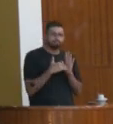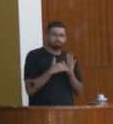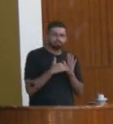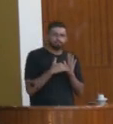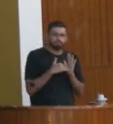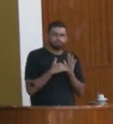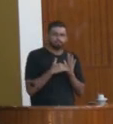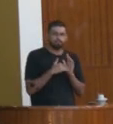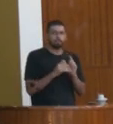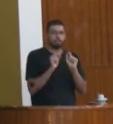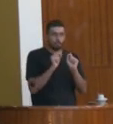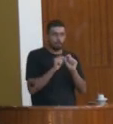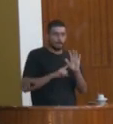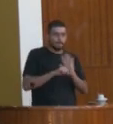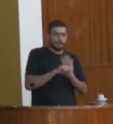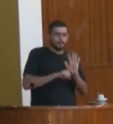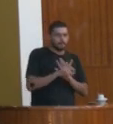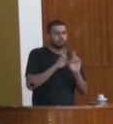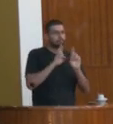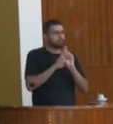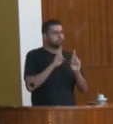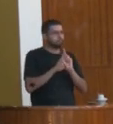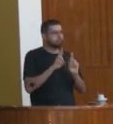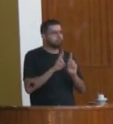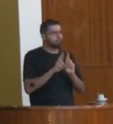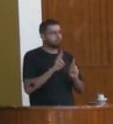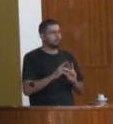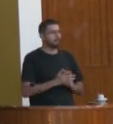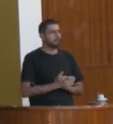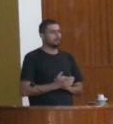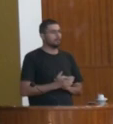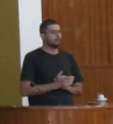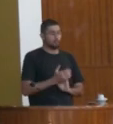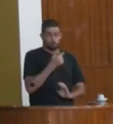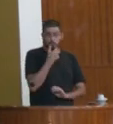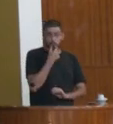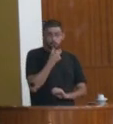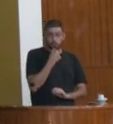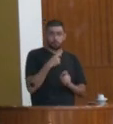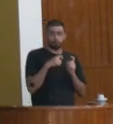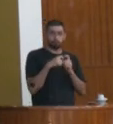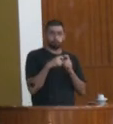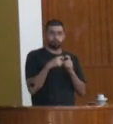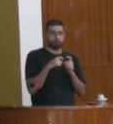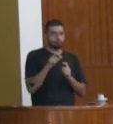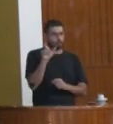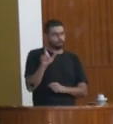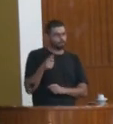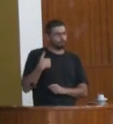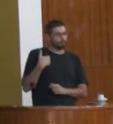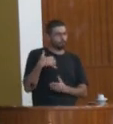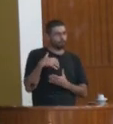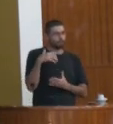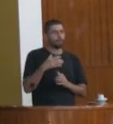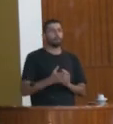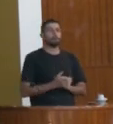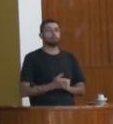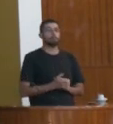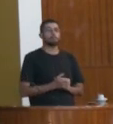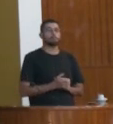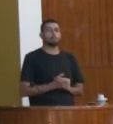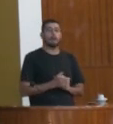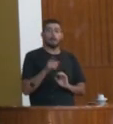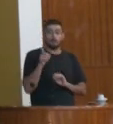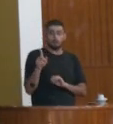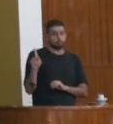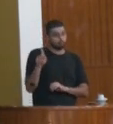na hora das perguntas e respostas, tinha um senhor, um médico, ele era do corpo docente de